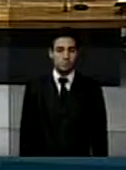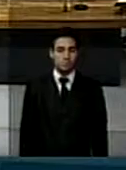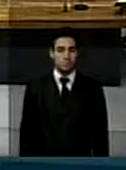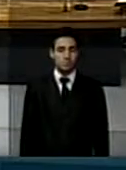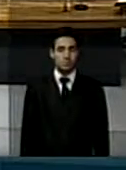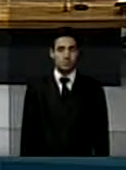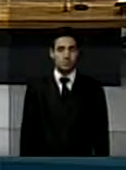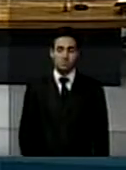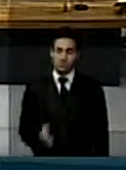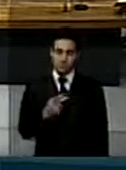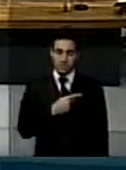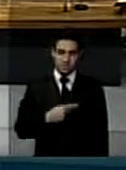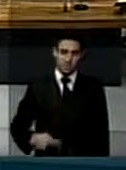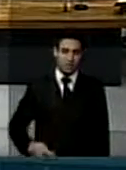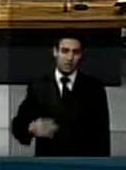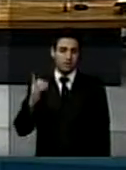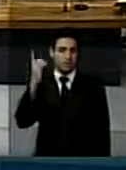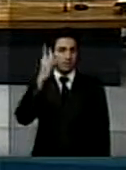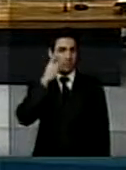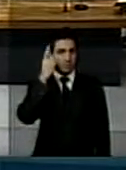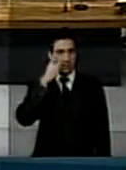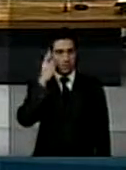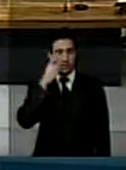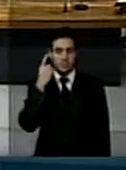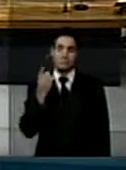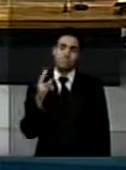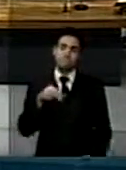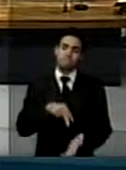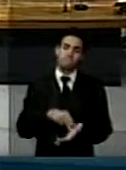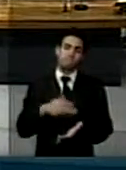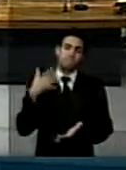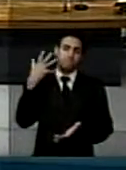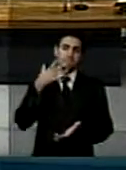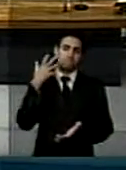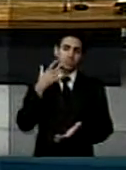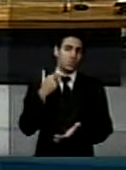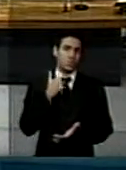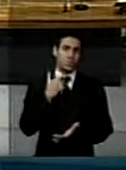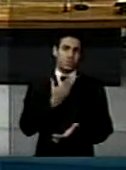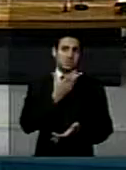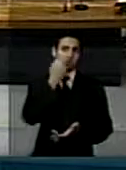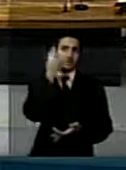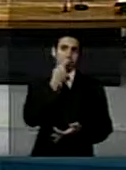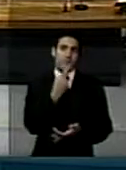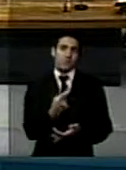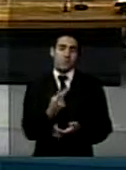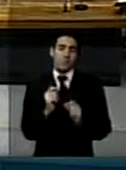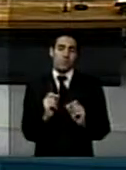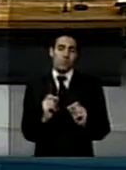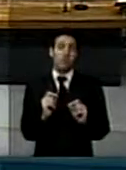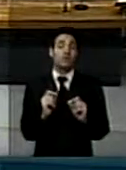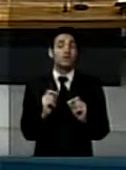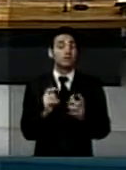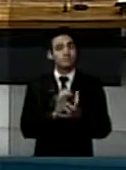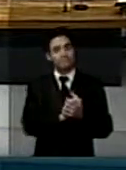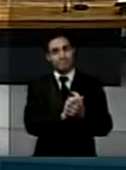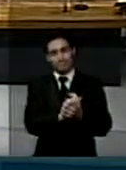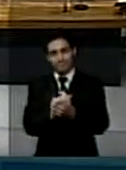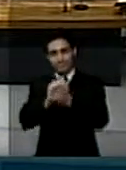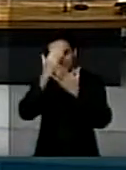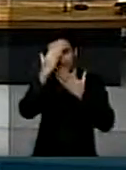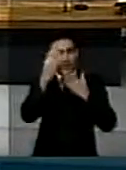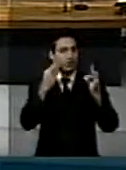Senhor presidente, senhoras e senhores deputados, queria aqui também, não podia deixar de registrar e cumprimentar todos